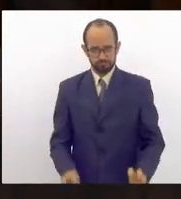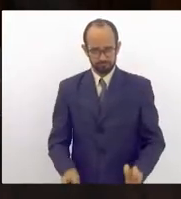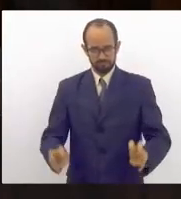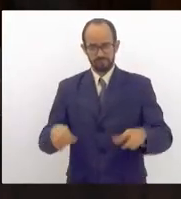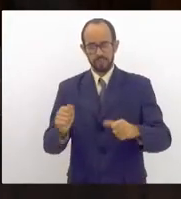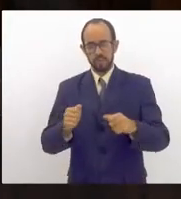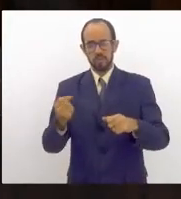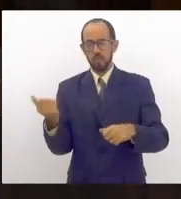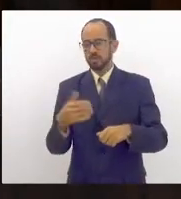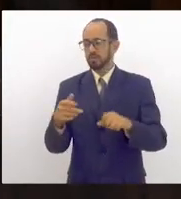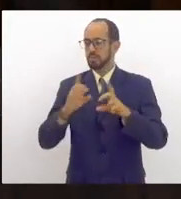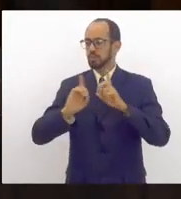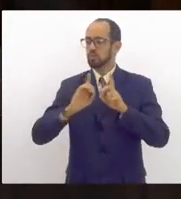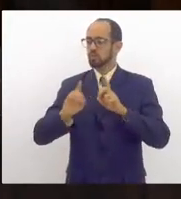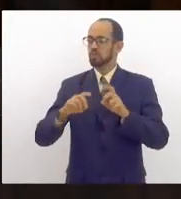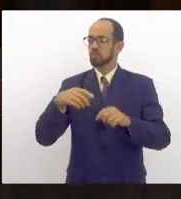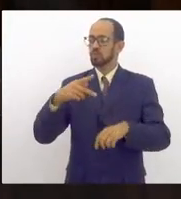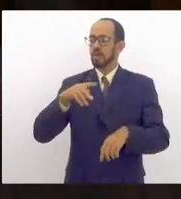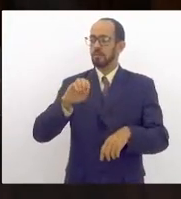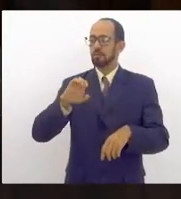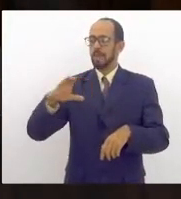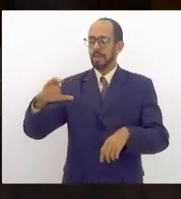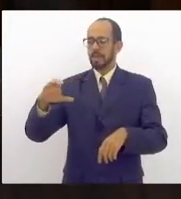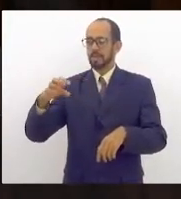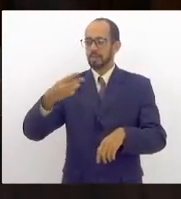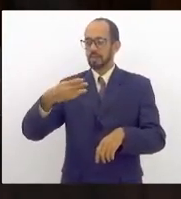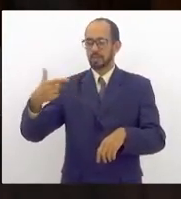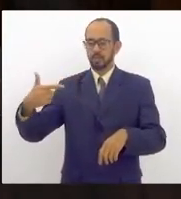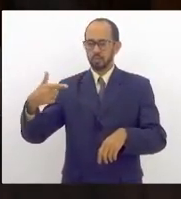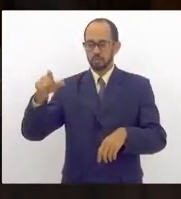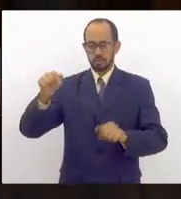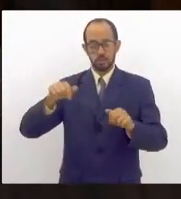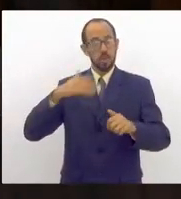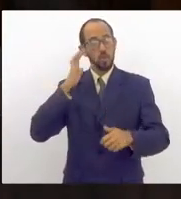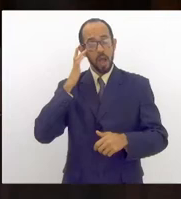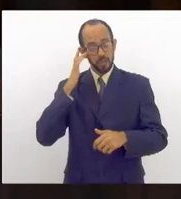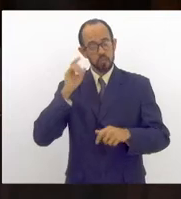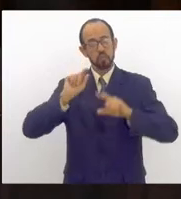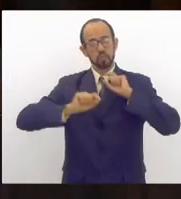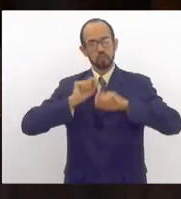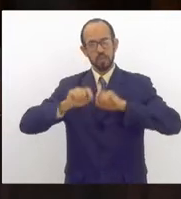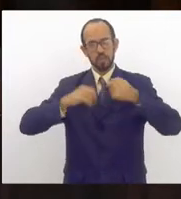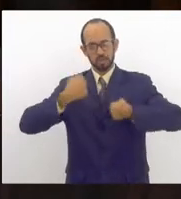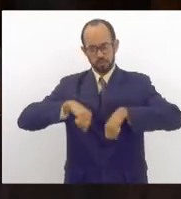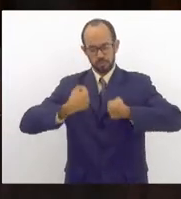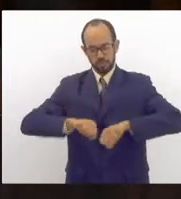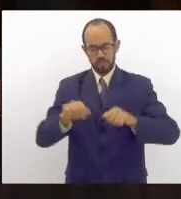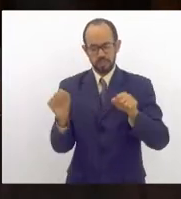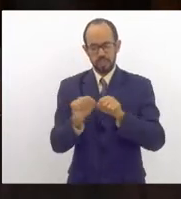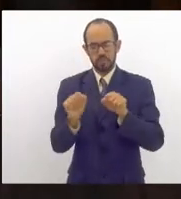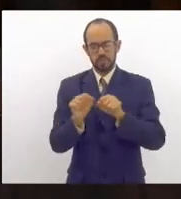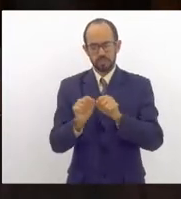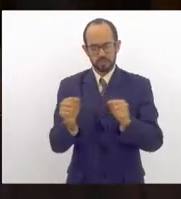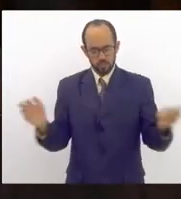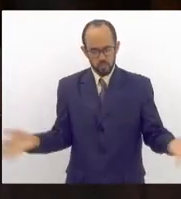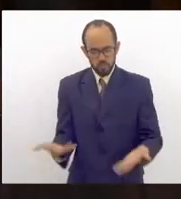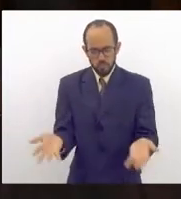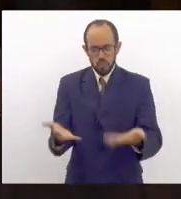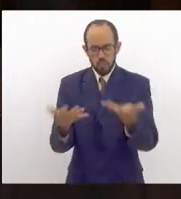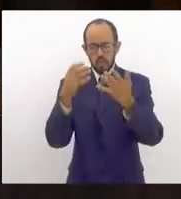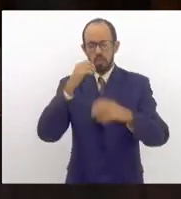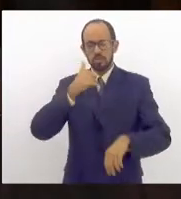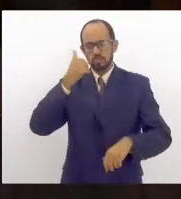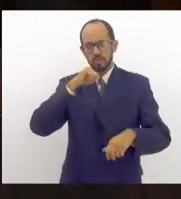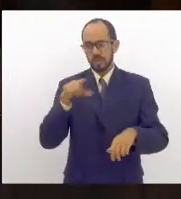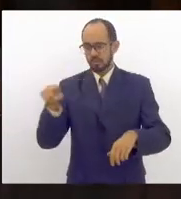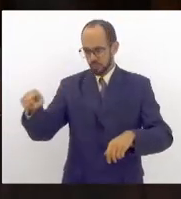estava tentando lembrar exatamente o que que você tá falando naquele dia mas acho que é assim precisamos estar fazendo assim dando esse gás com a mulherada e você é